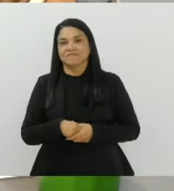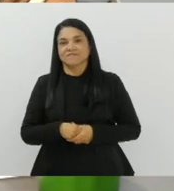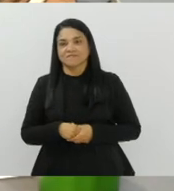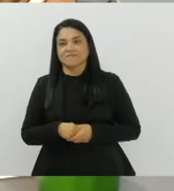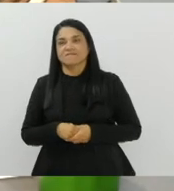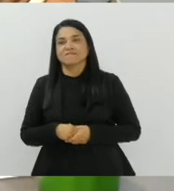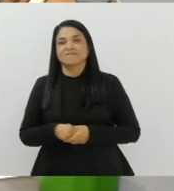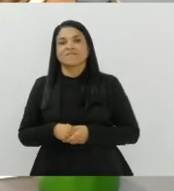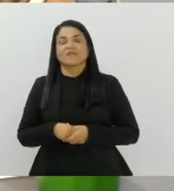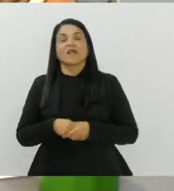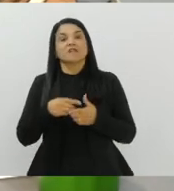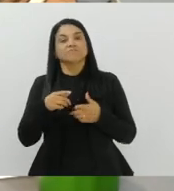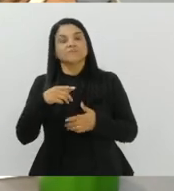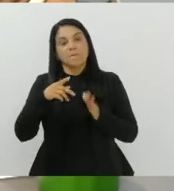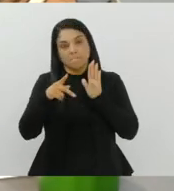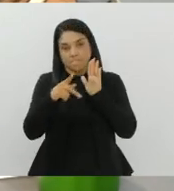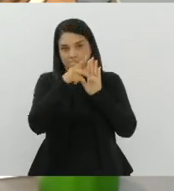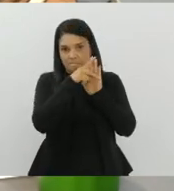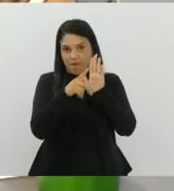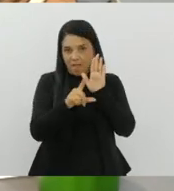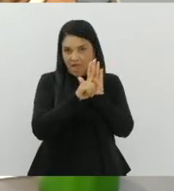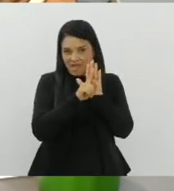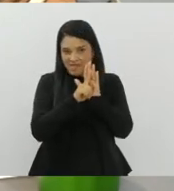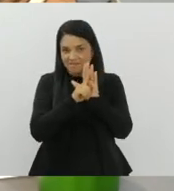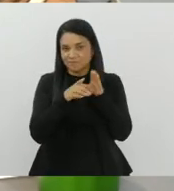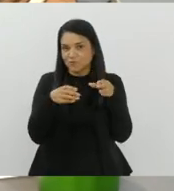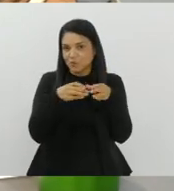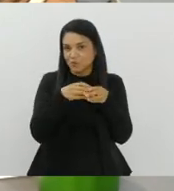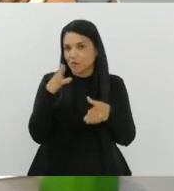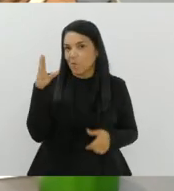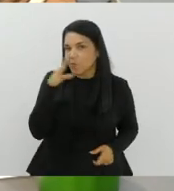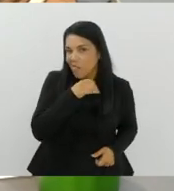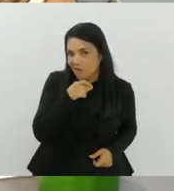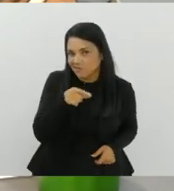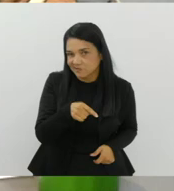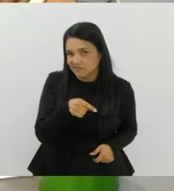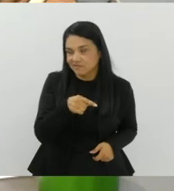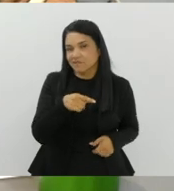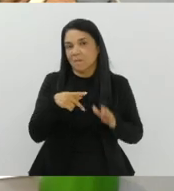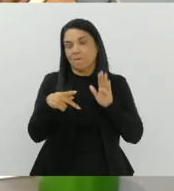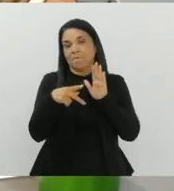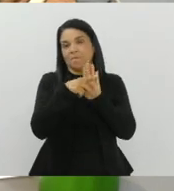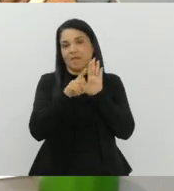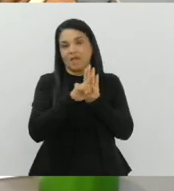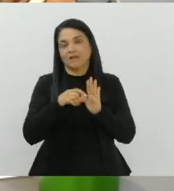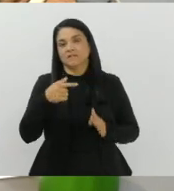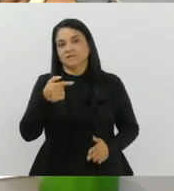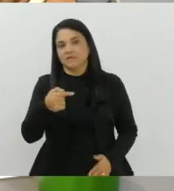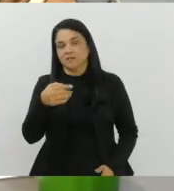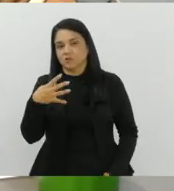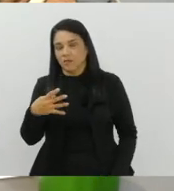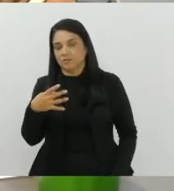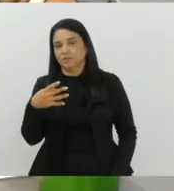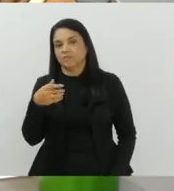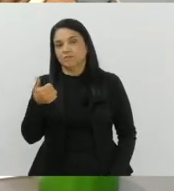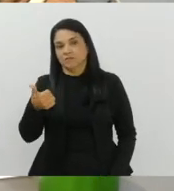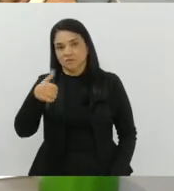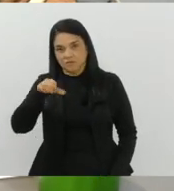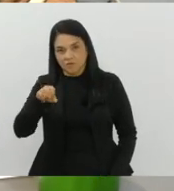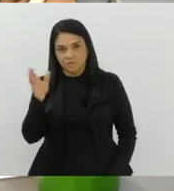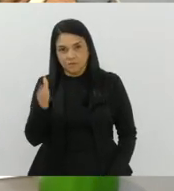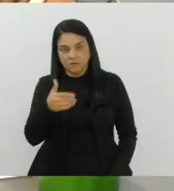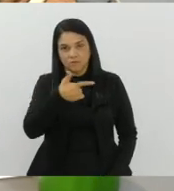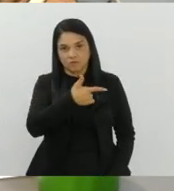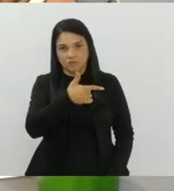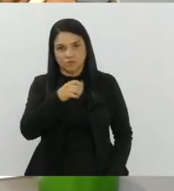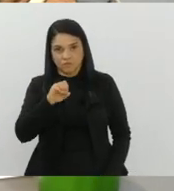a questão da PL da maldade, que é o que eu chamo, que é o pacote da maldade, que é a PL 7419 de 2006, se hoje